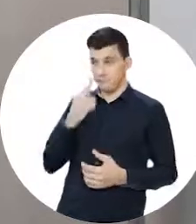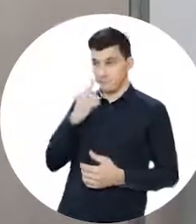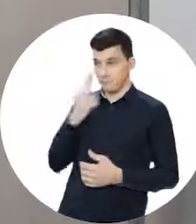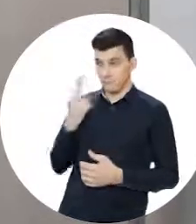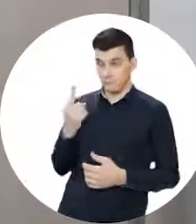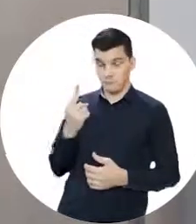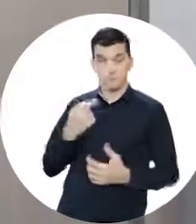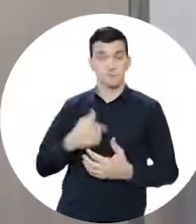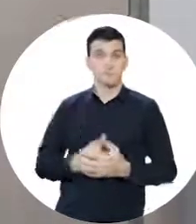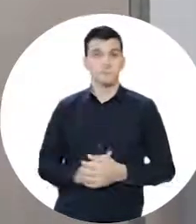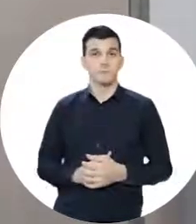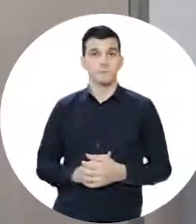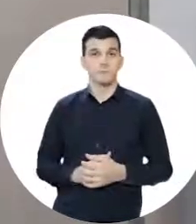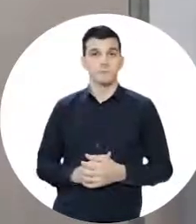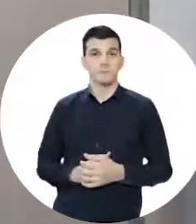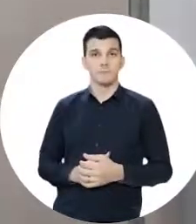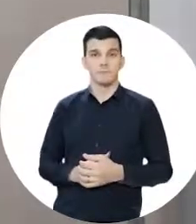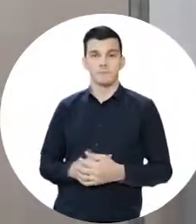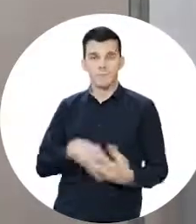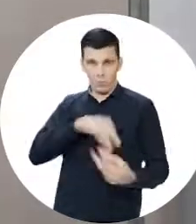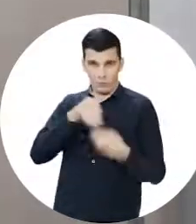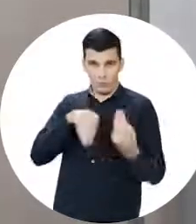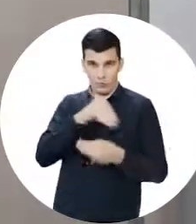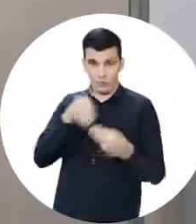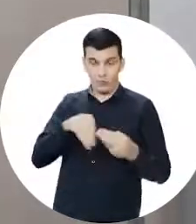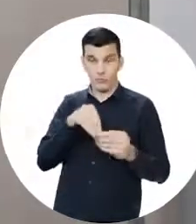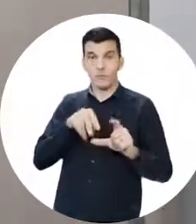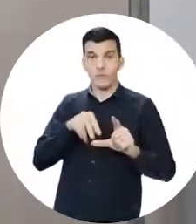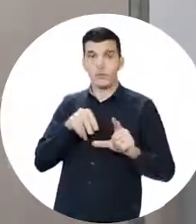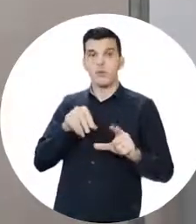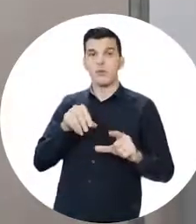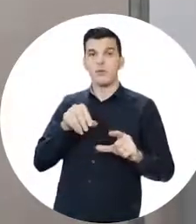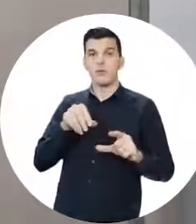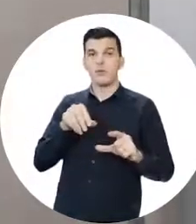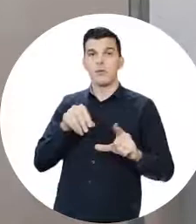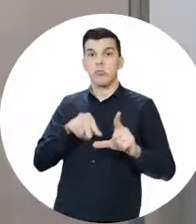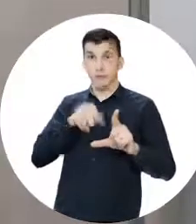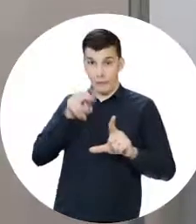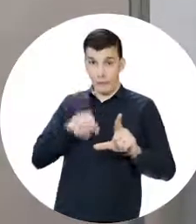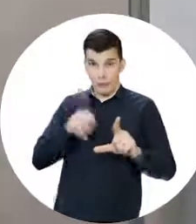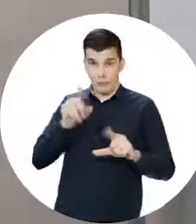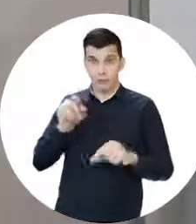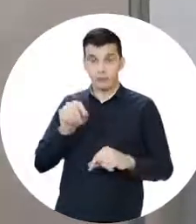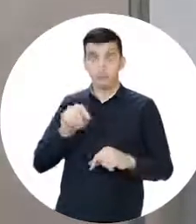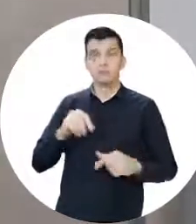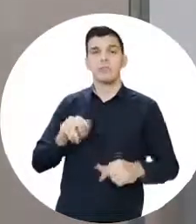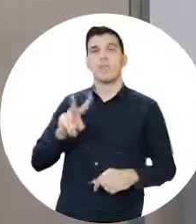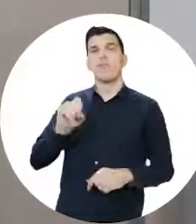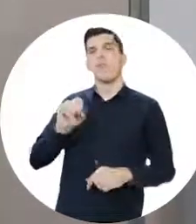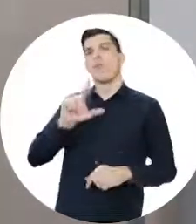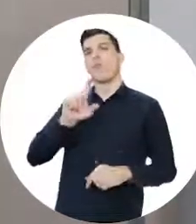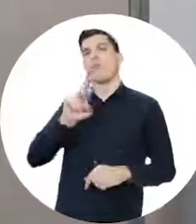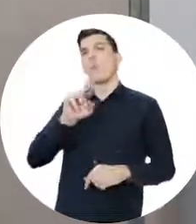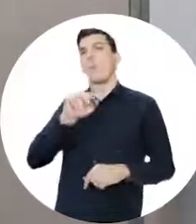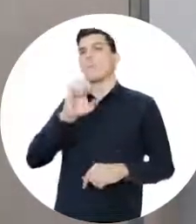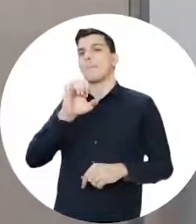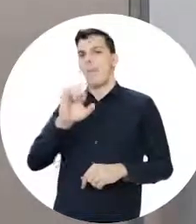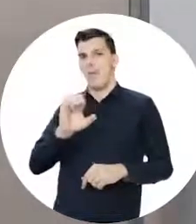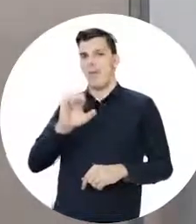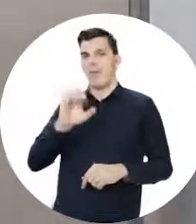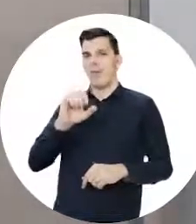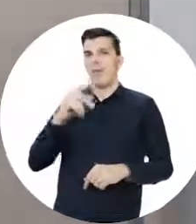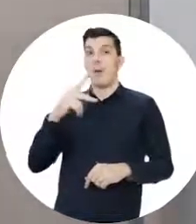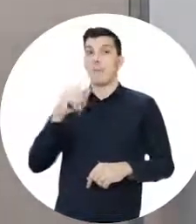de soluto que se encontra dissolvida em um volume padrão de solução. Volume padrão de solução, a